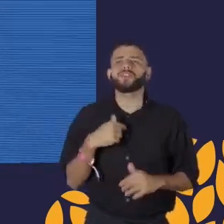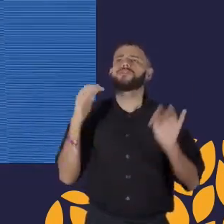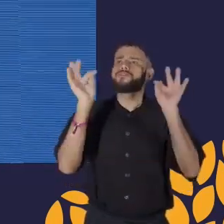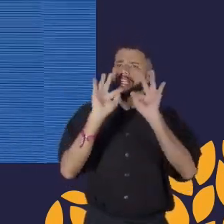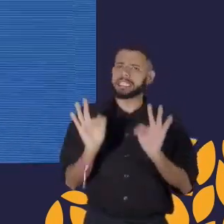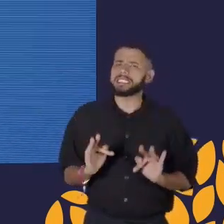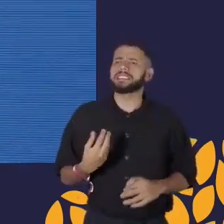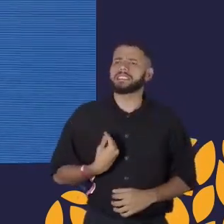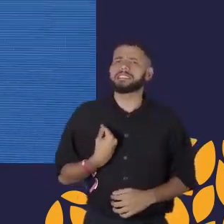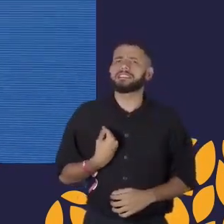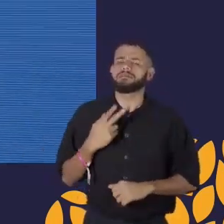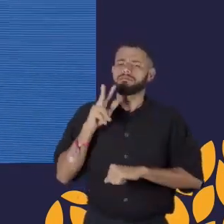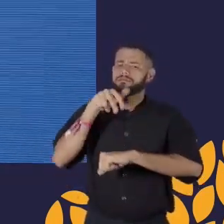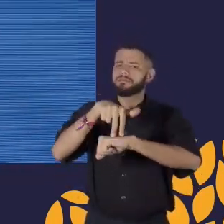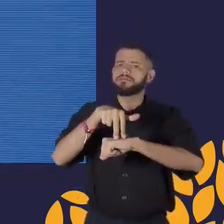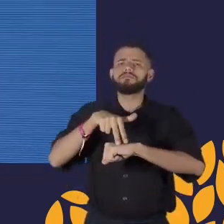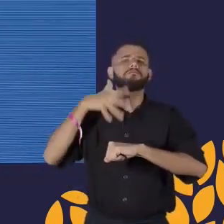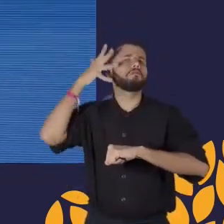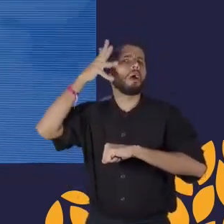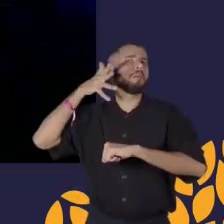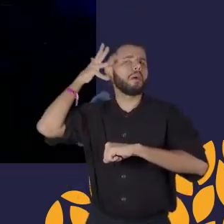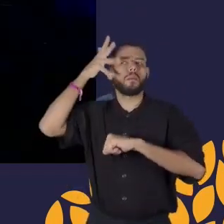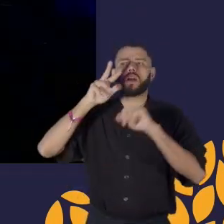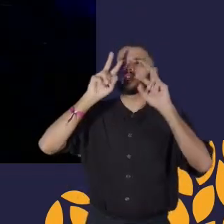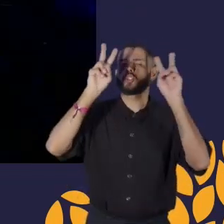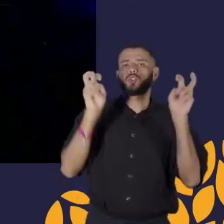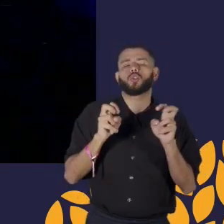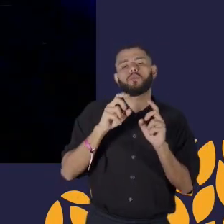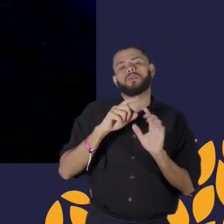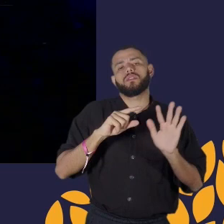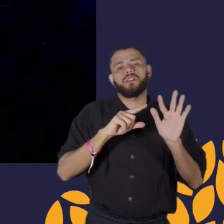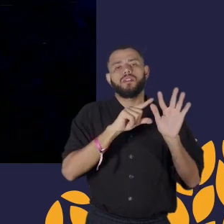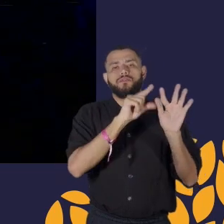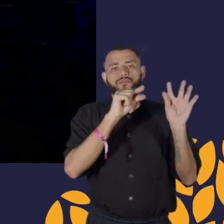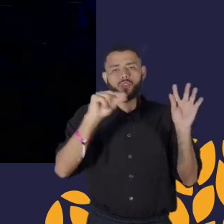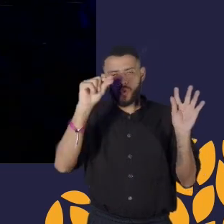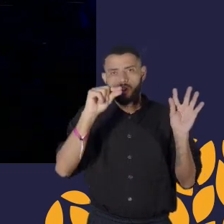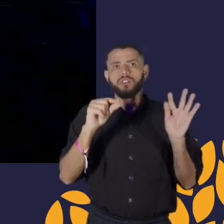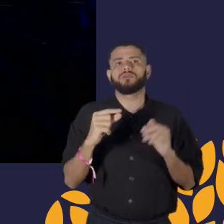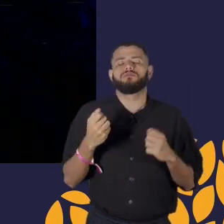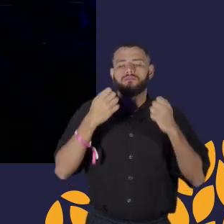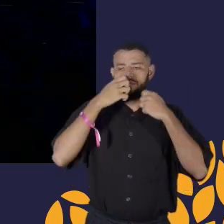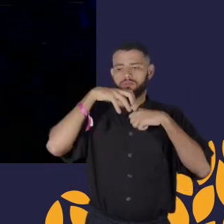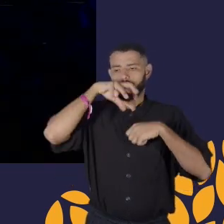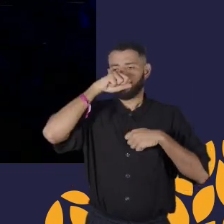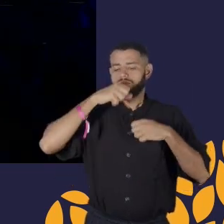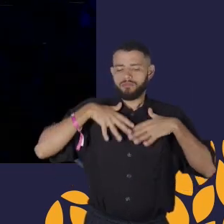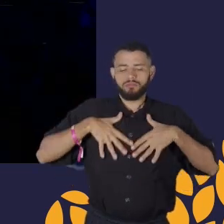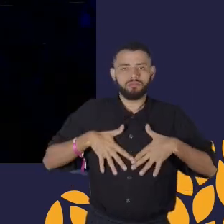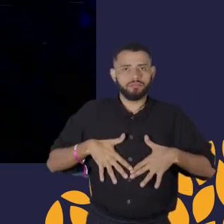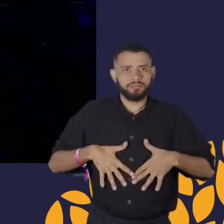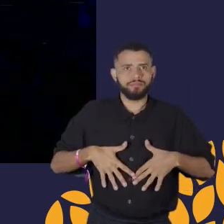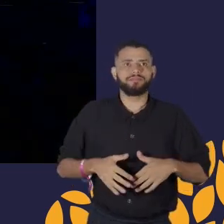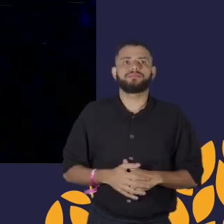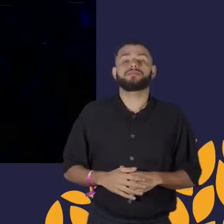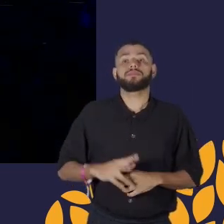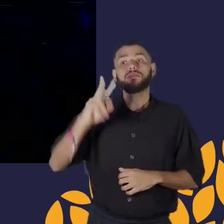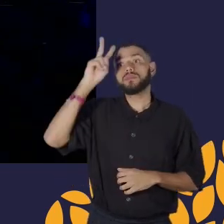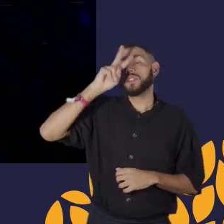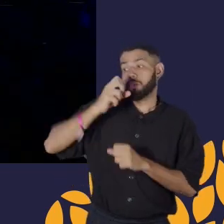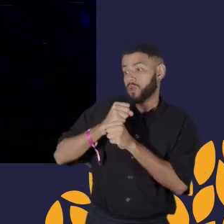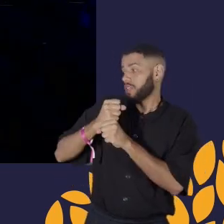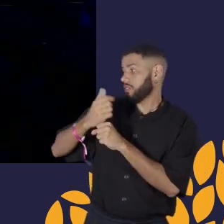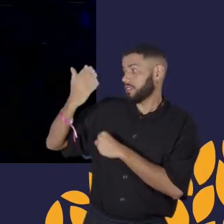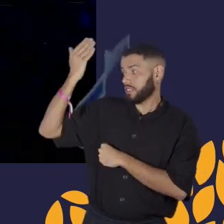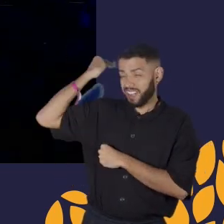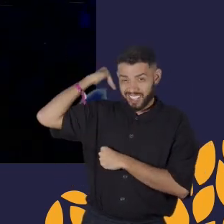falando sobre o poder da cannabis, falando de flor via pulmonar. Eu me lembro que há anos atrás, por exemplo, a gente